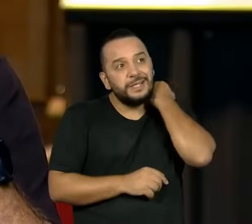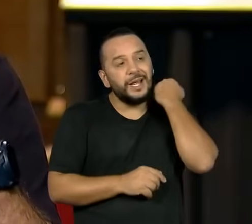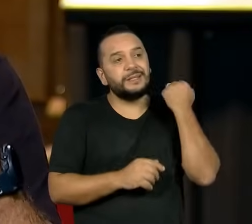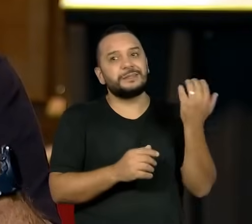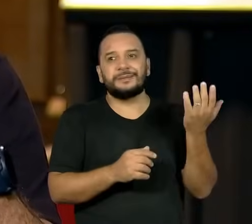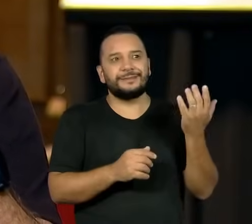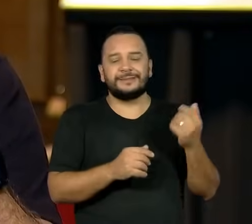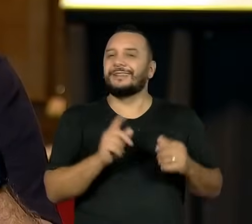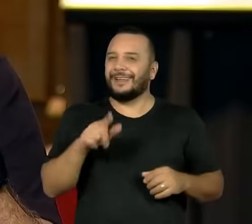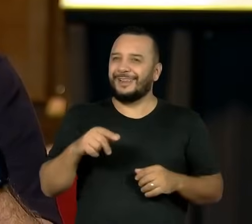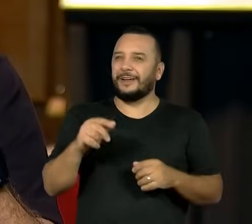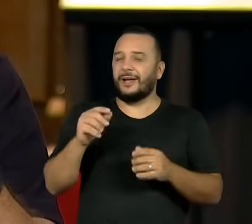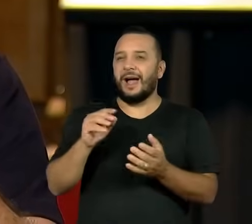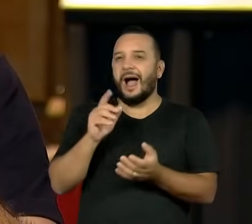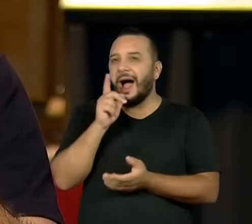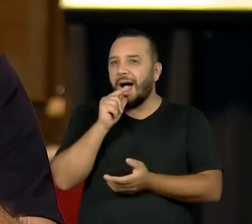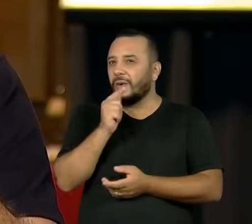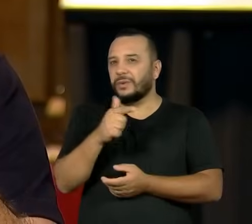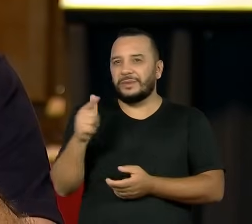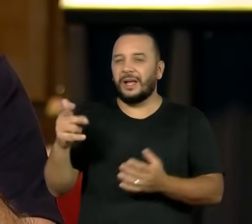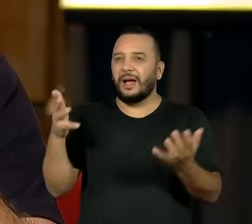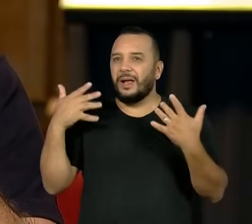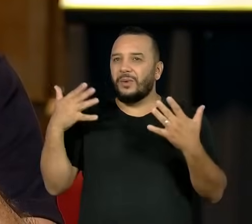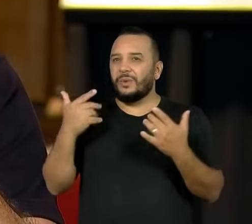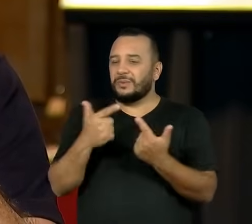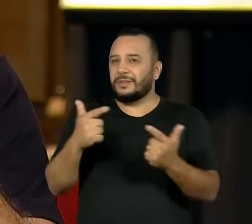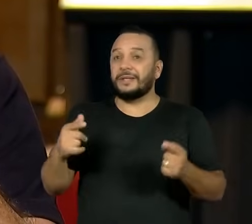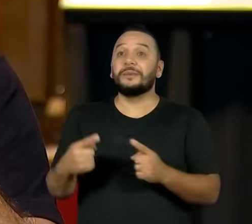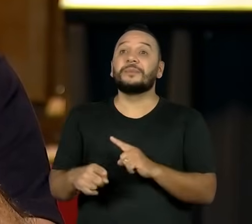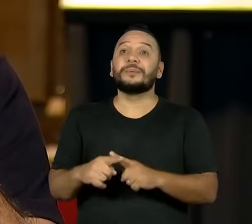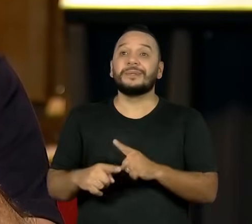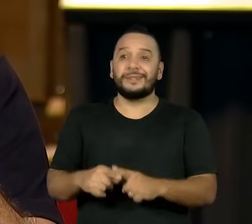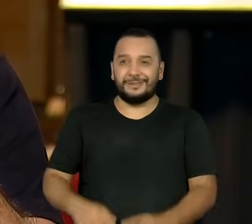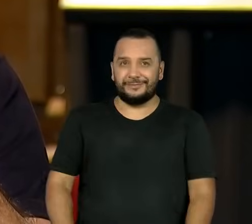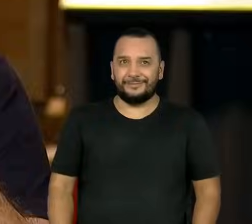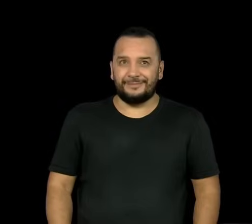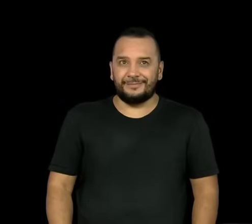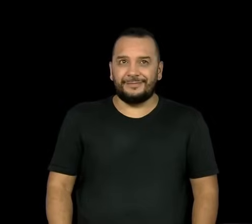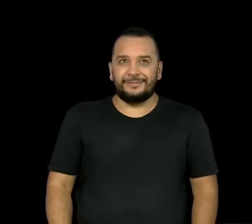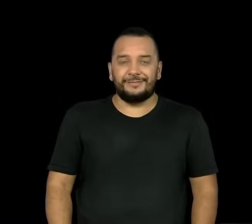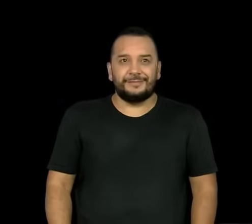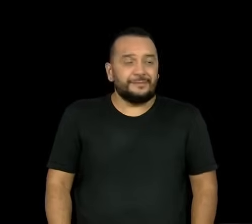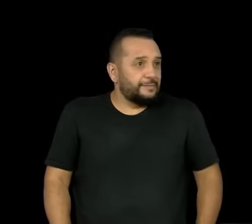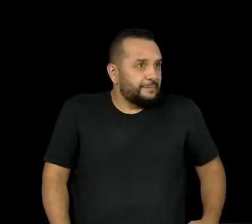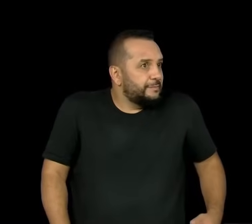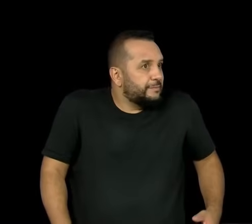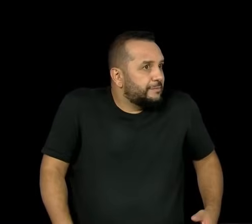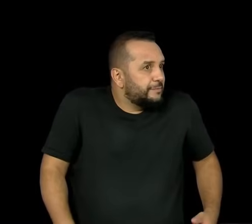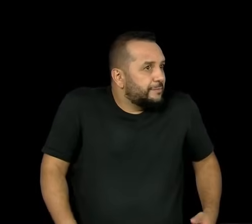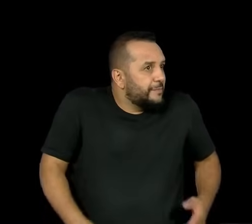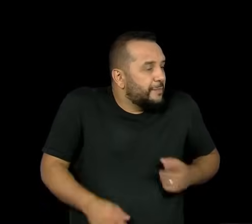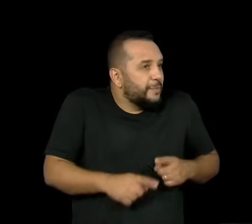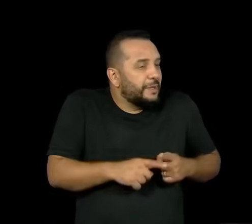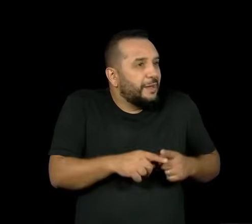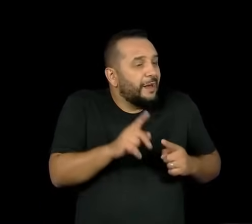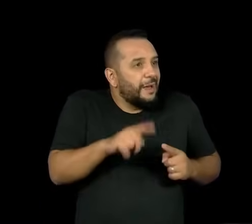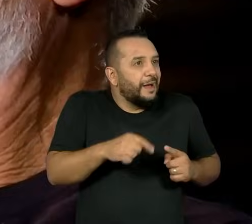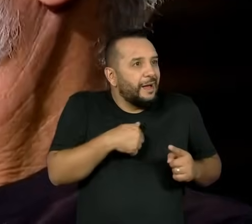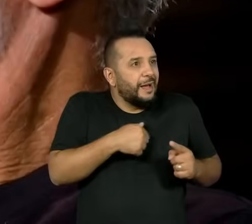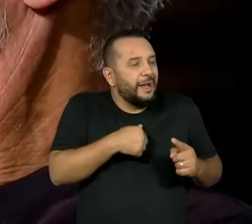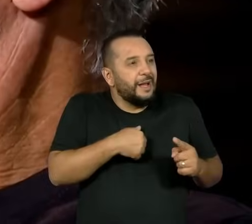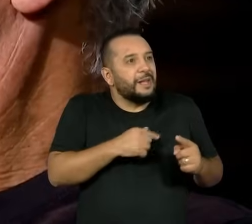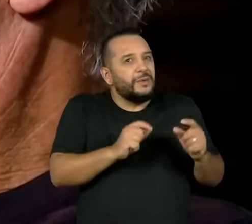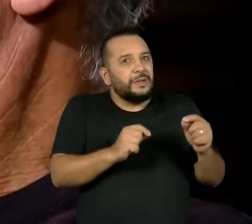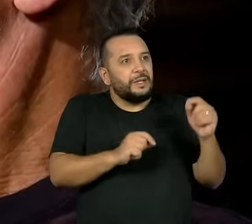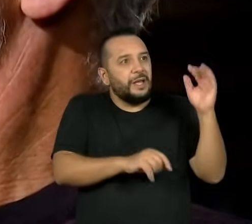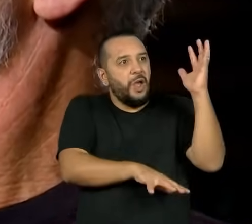né? aí. Água e calor. É, Por quê, né, Taz? olha aí. Por quê? Ela é o quê? Ela é o suco do sofrimento. Então,